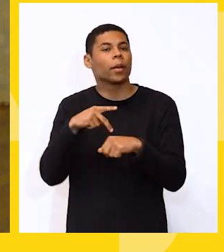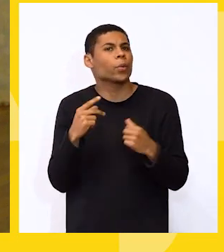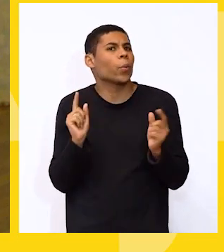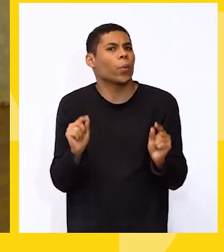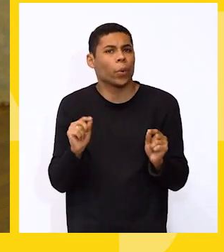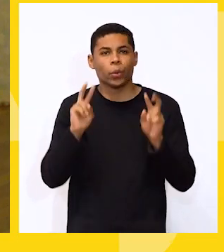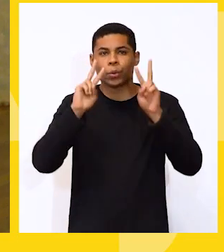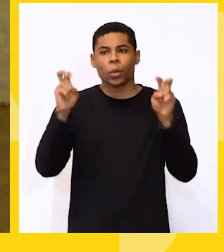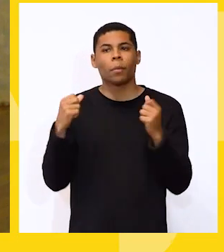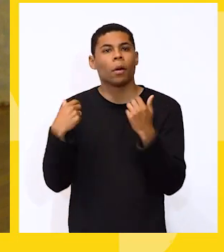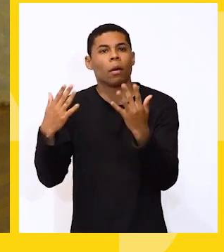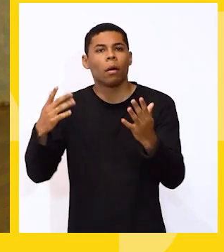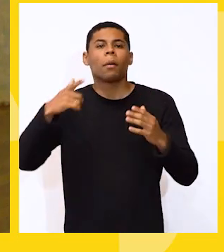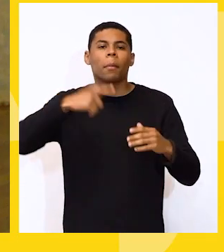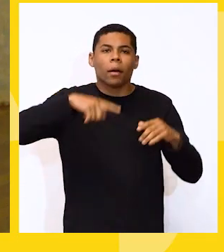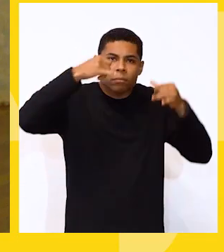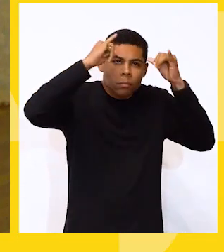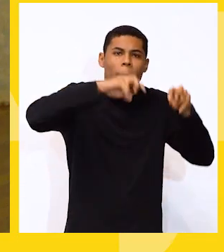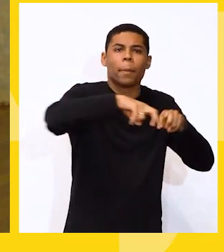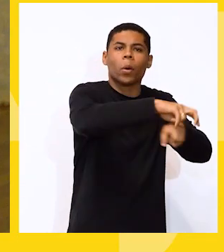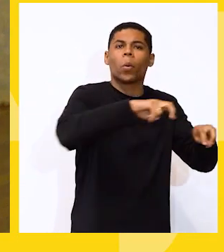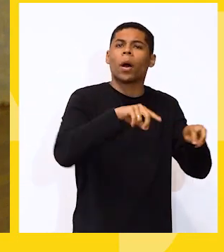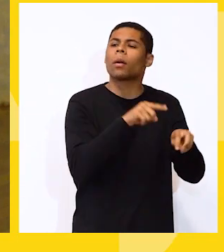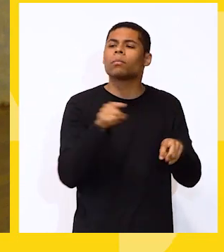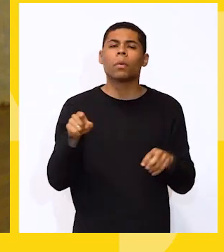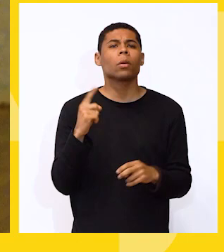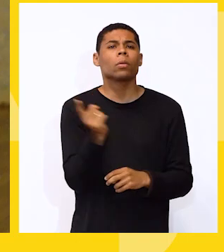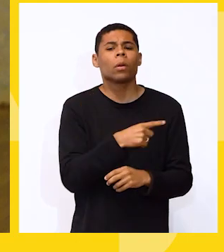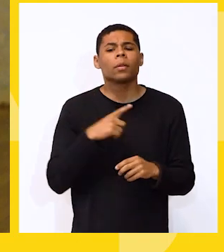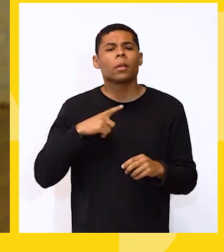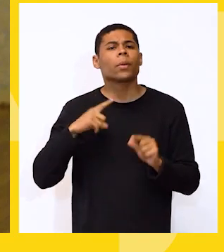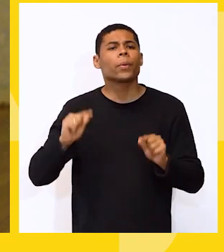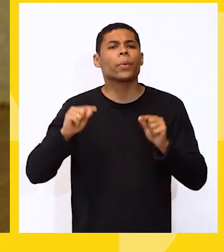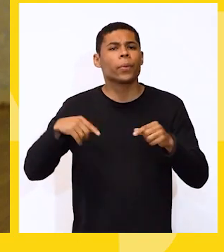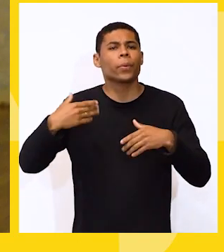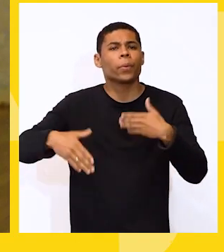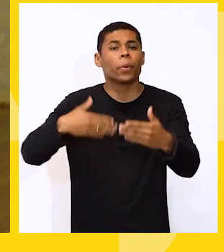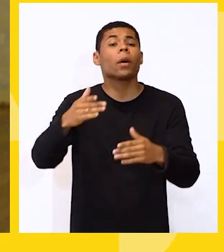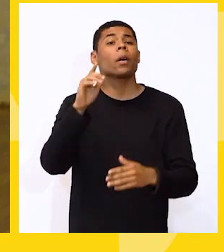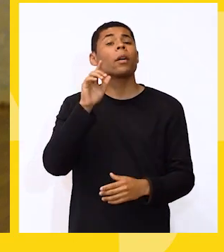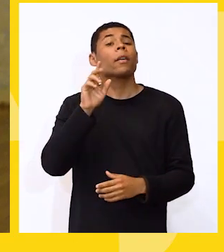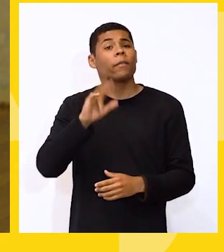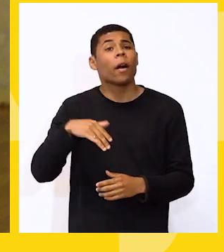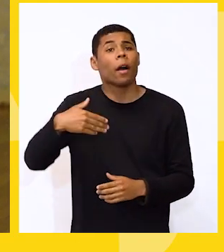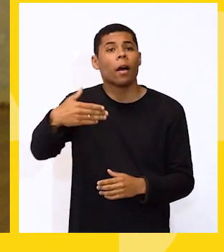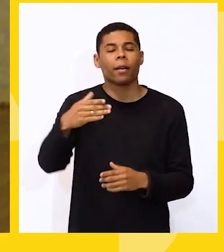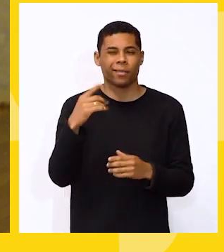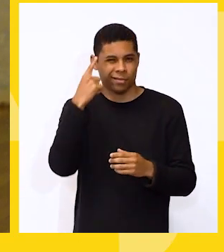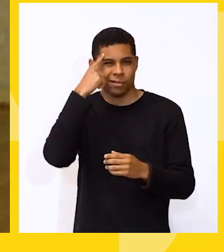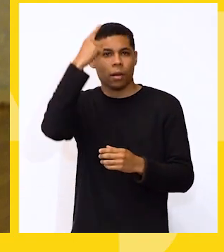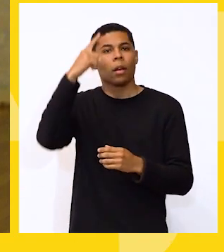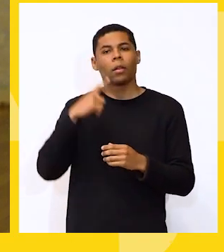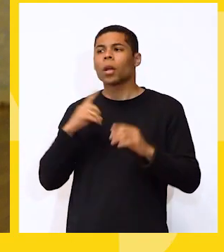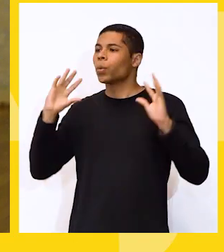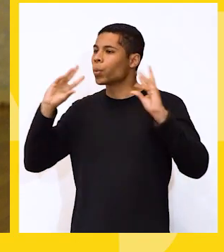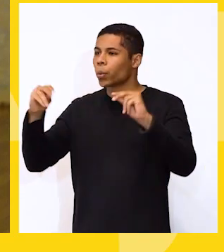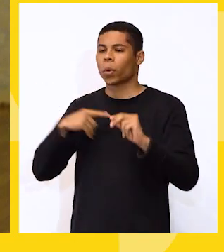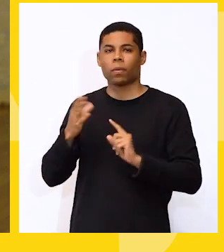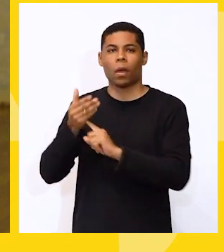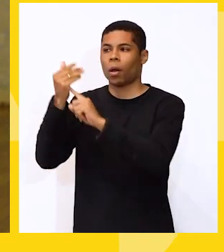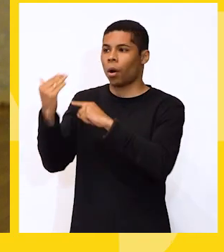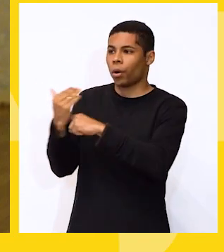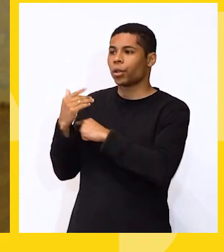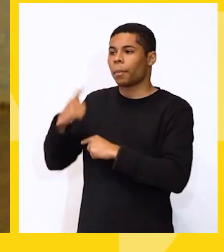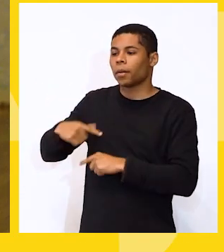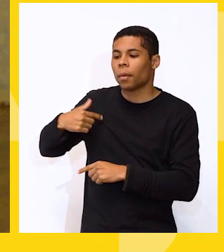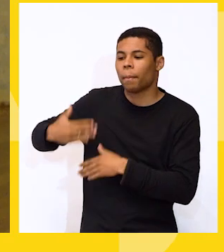a agricultura pecuária o que que nós estamos no meio do caminho e tudo que tem por fazer né considerando todas as tecnologias todos